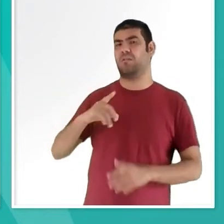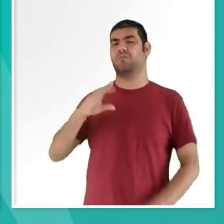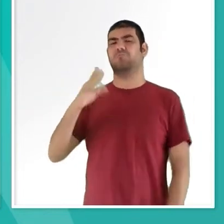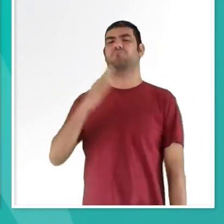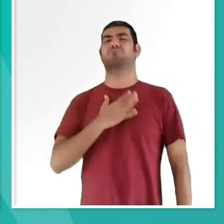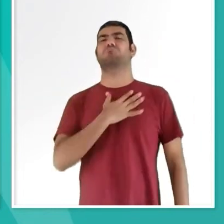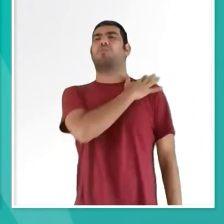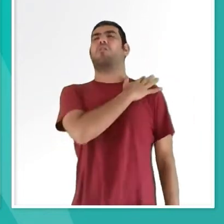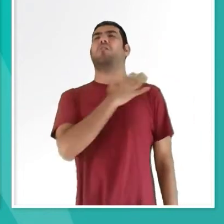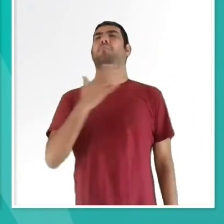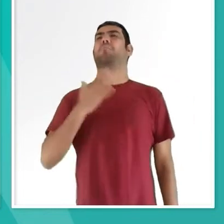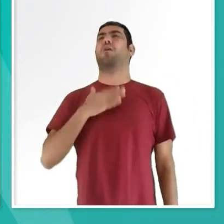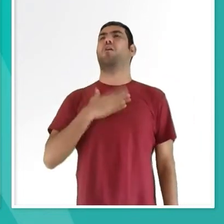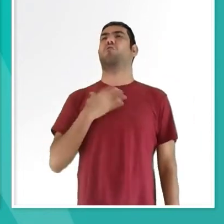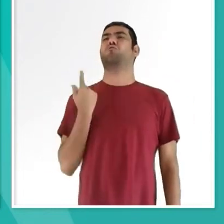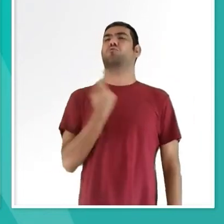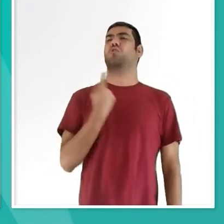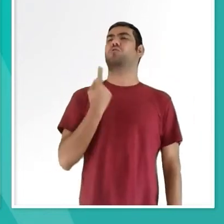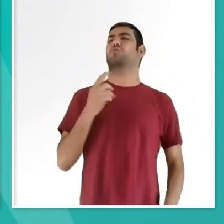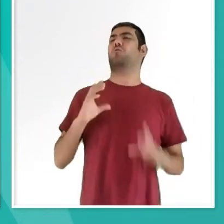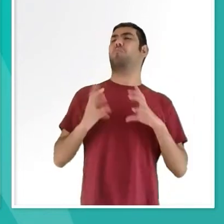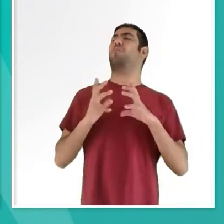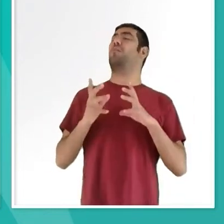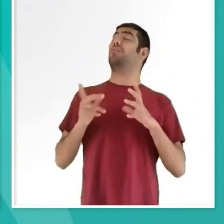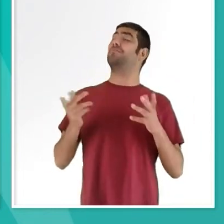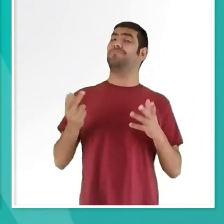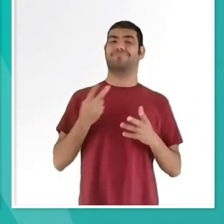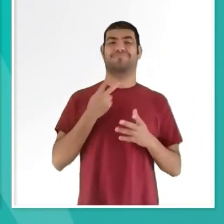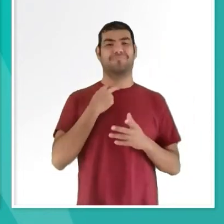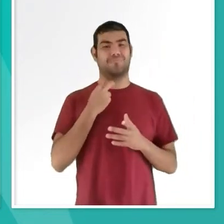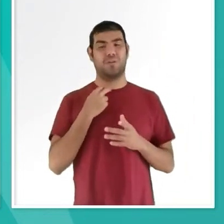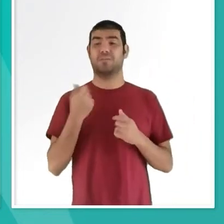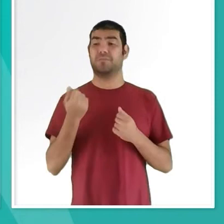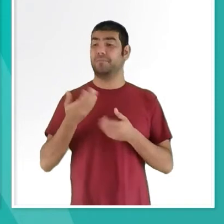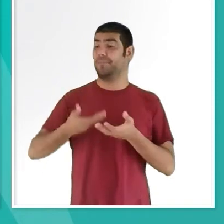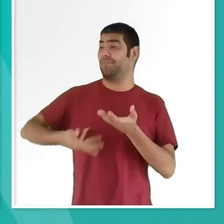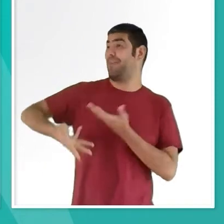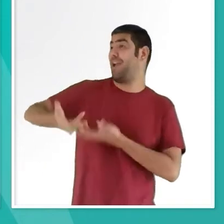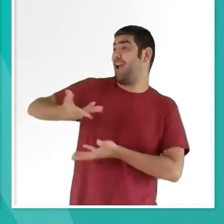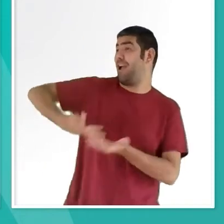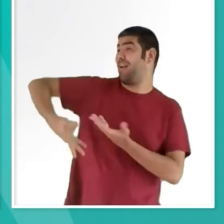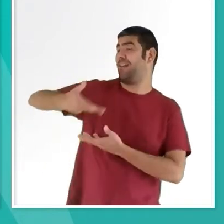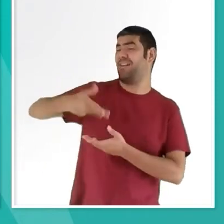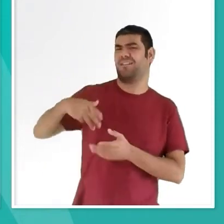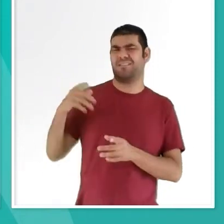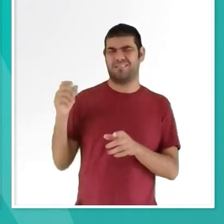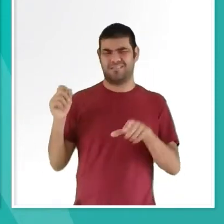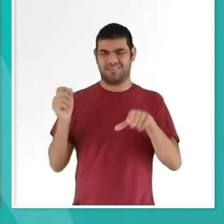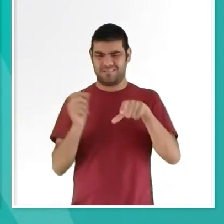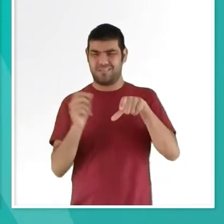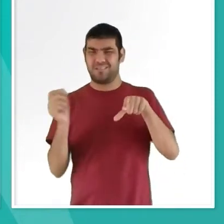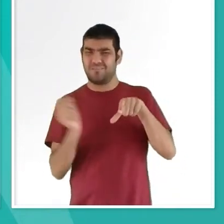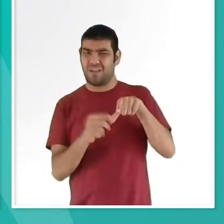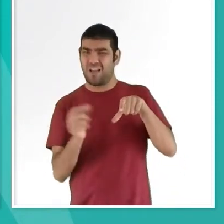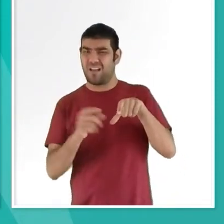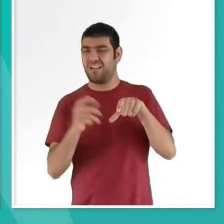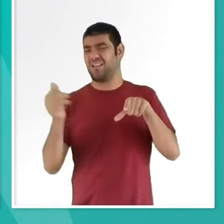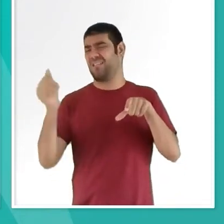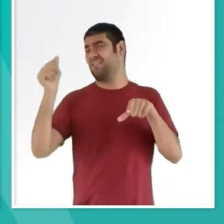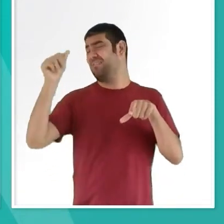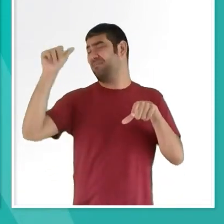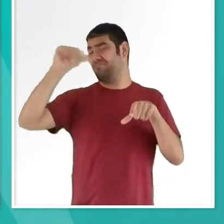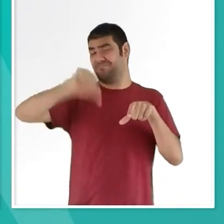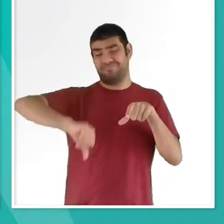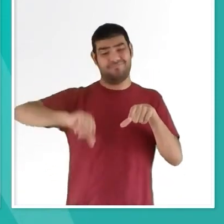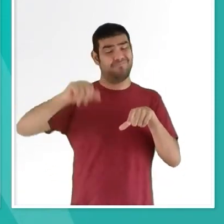sozinho, só ele quer brilhar no grupo. E as chances de fazer a sua equipe fracassar são maiores. Então, para uma